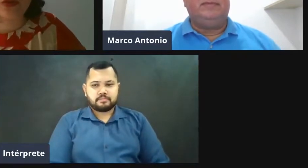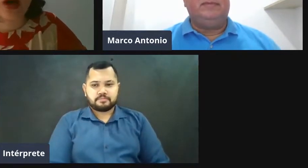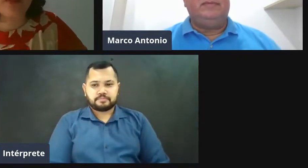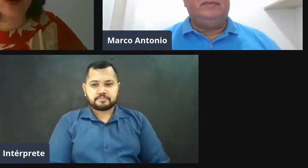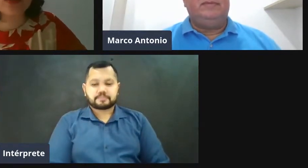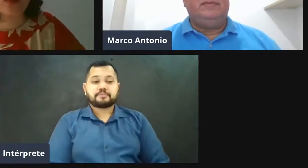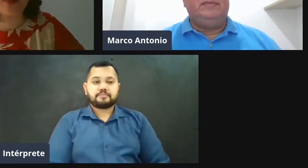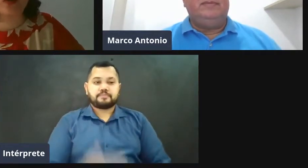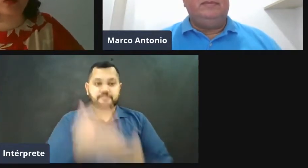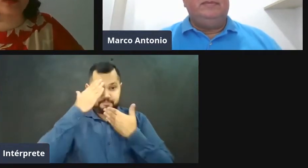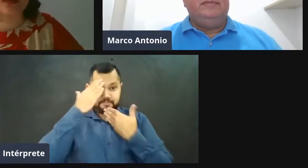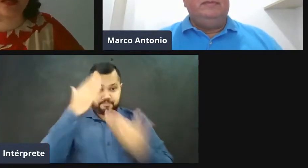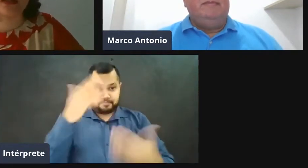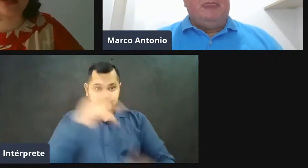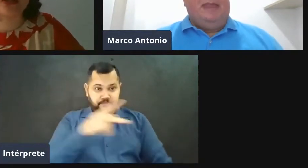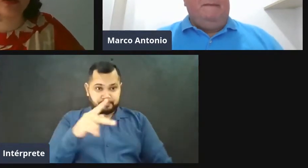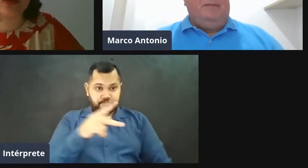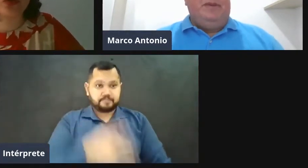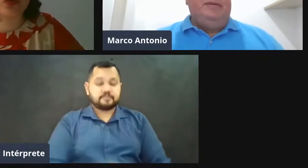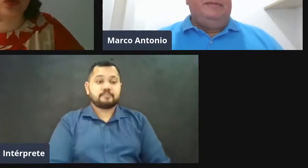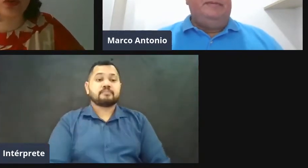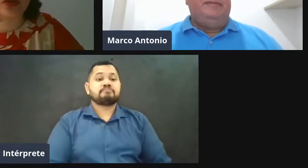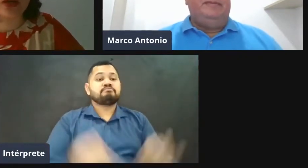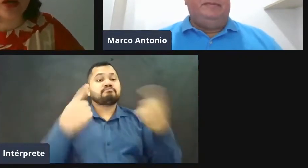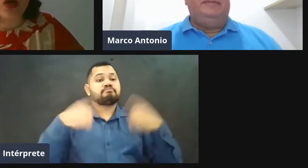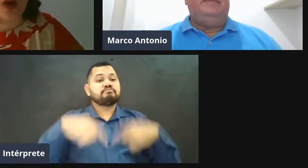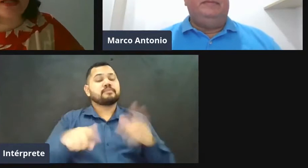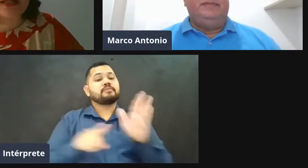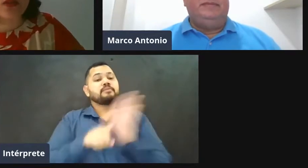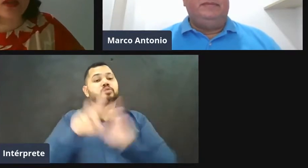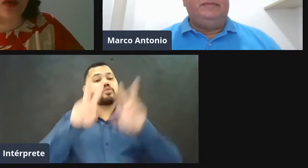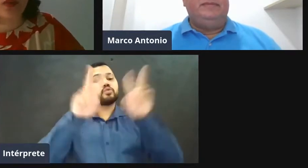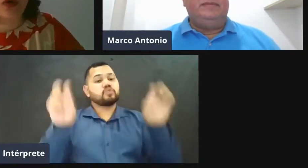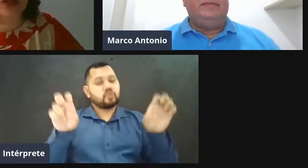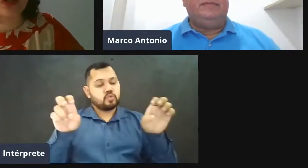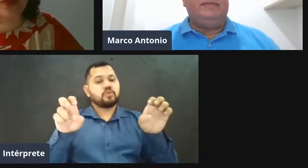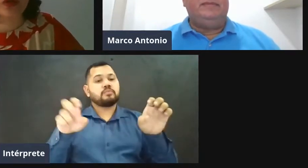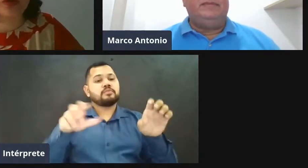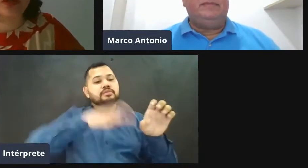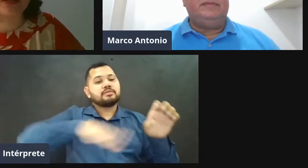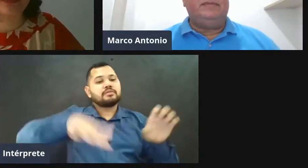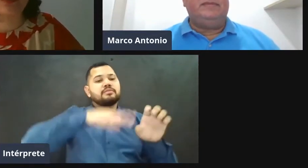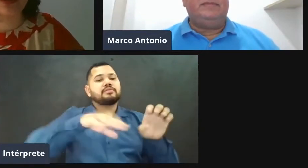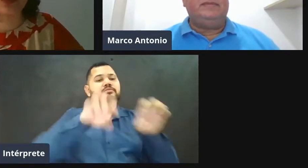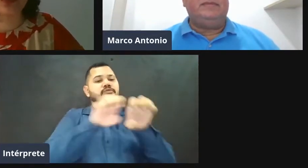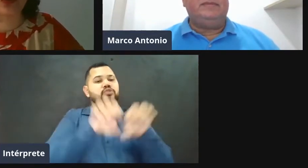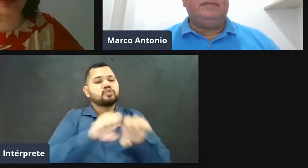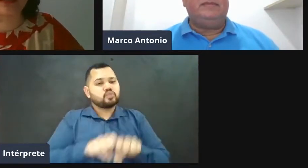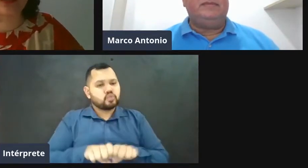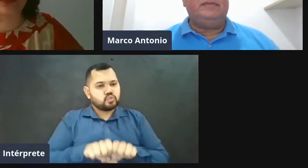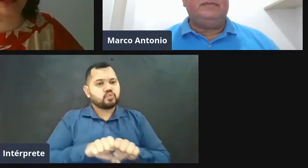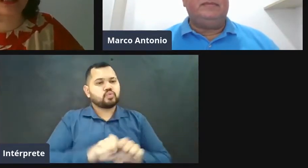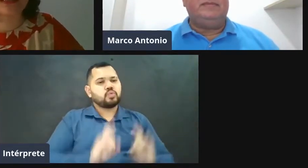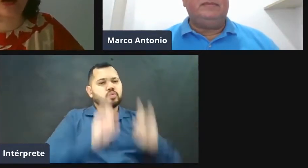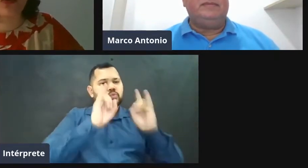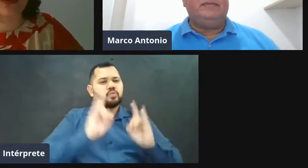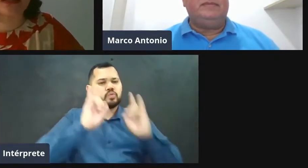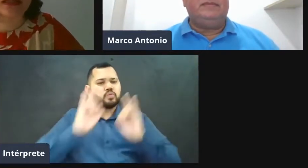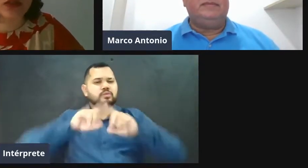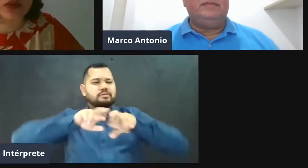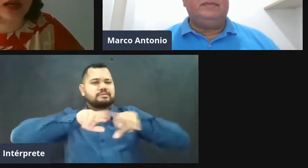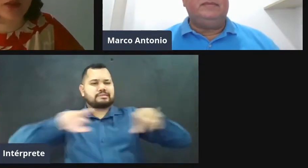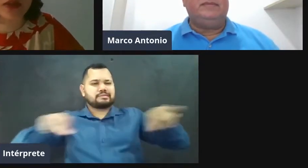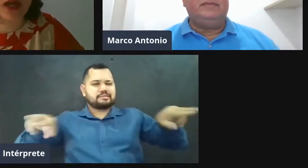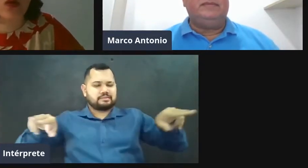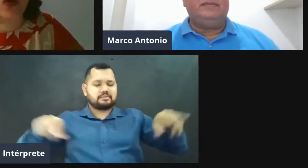Obrigada, professor. A próxima pergunta trata de infraestrutura. Quais são as propostas de melhoria das infraestruturas das unidades da